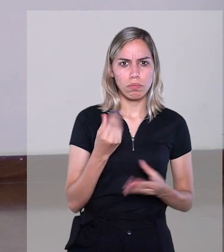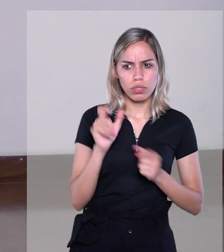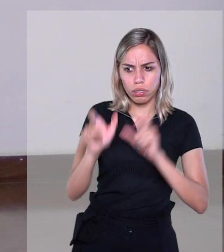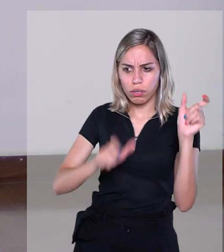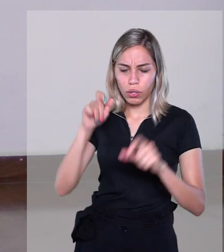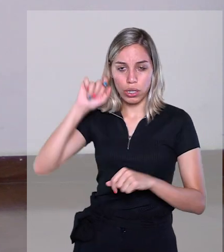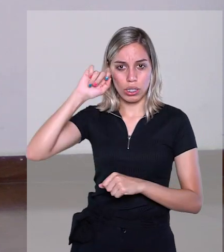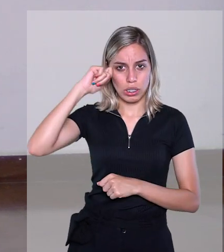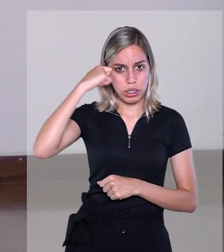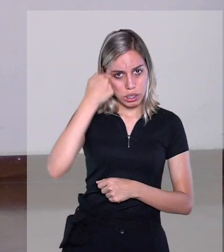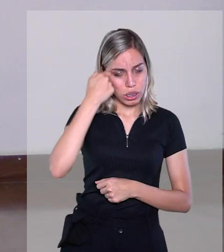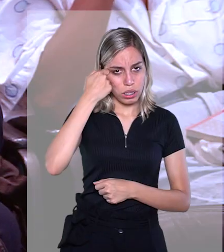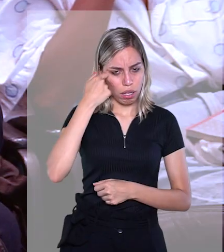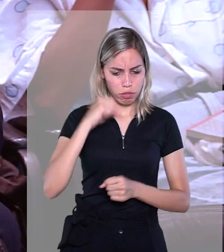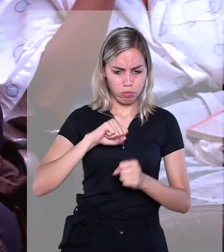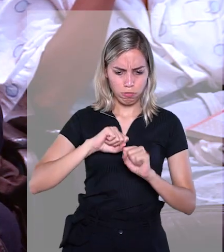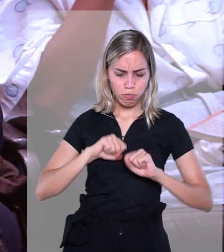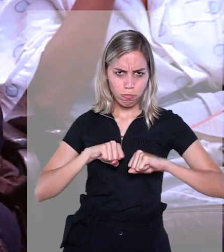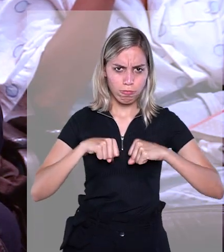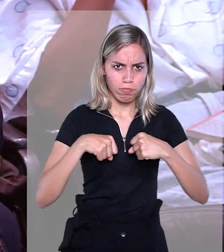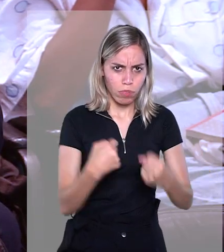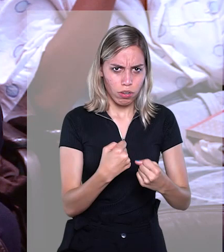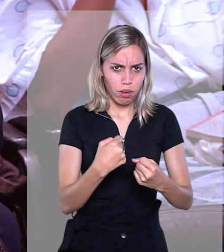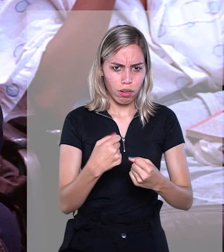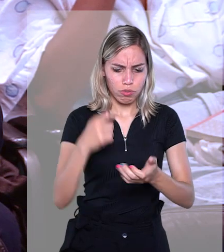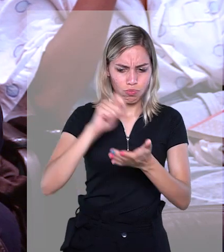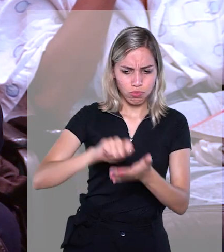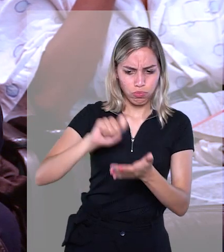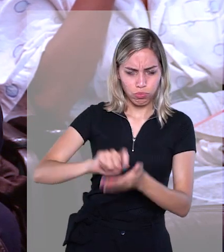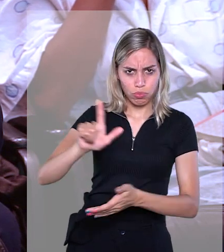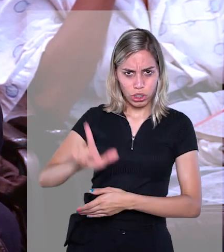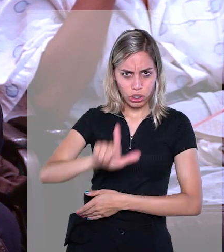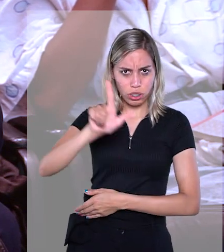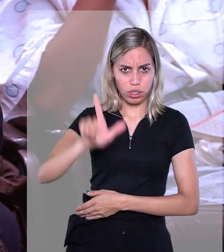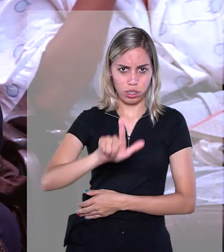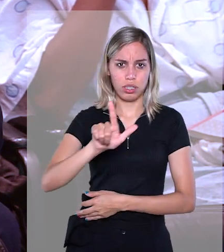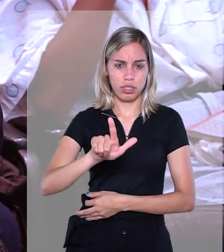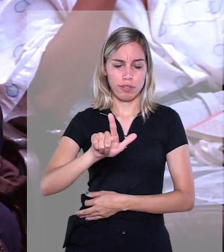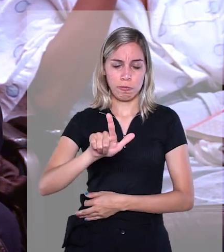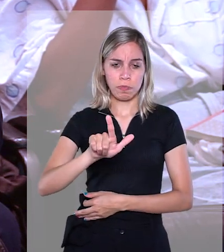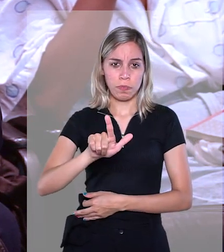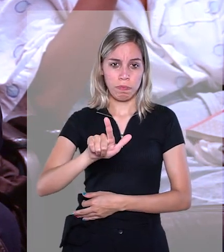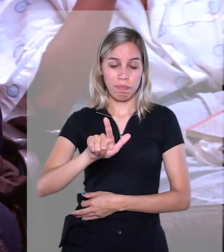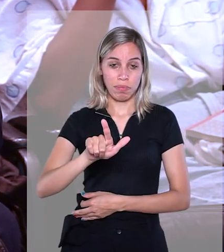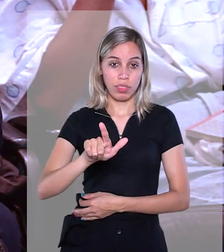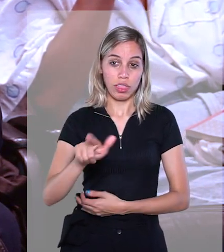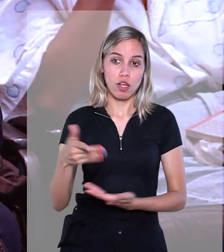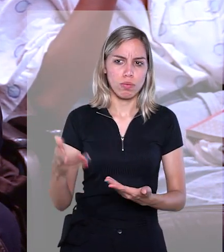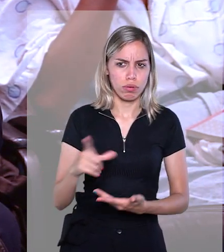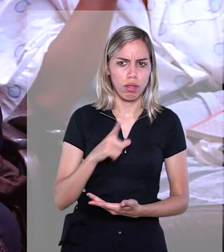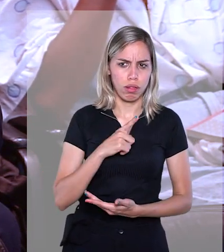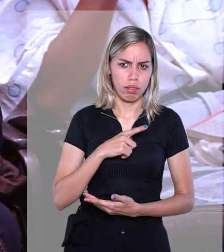negras dedicadas à literatura, até porque tem um número maior de editoras